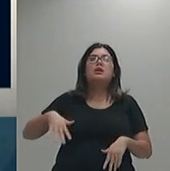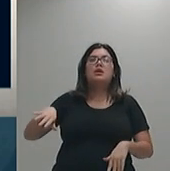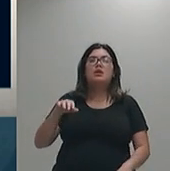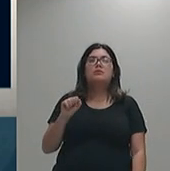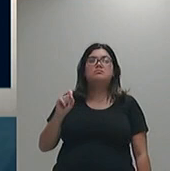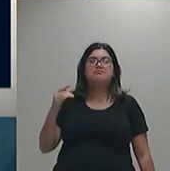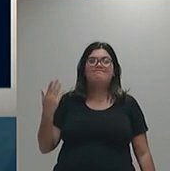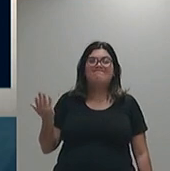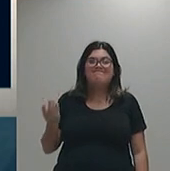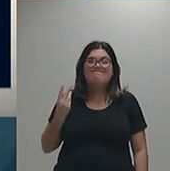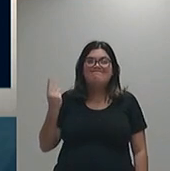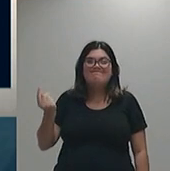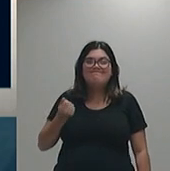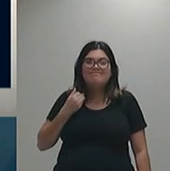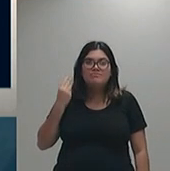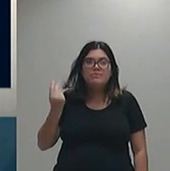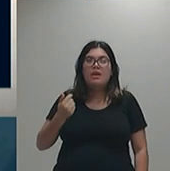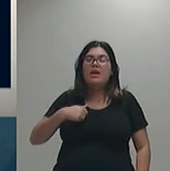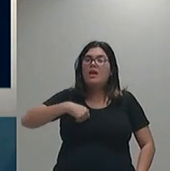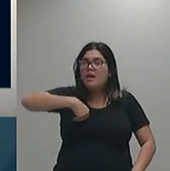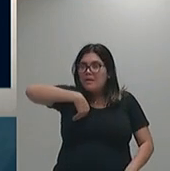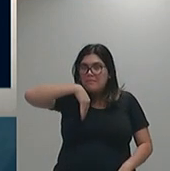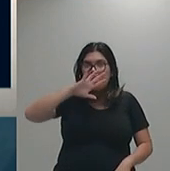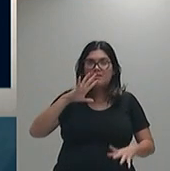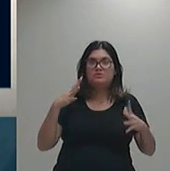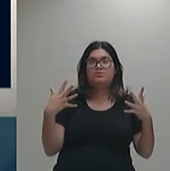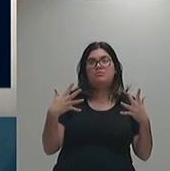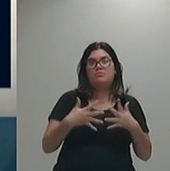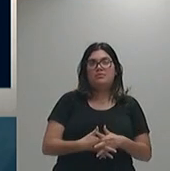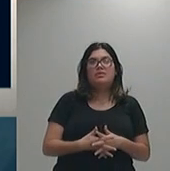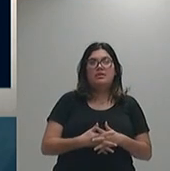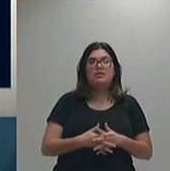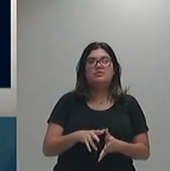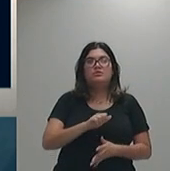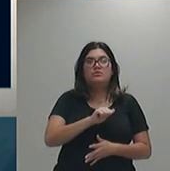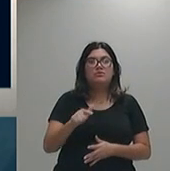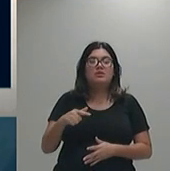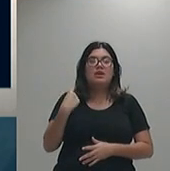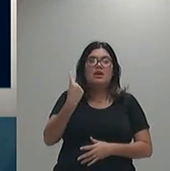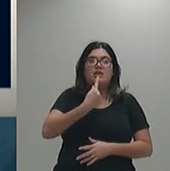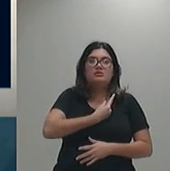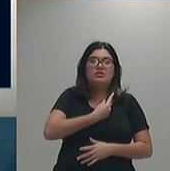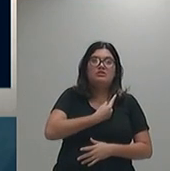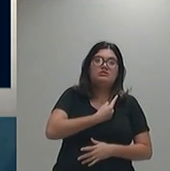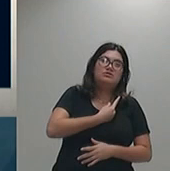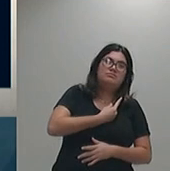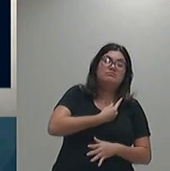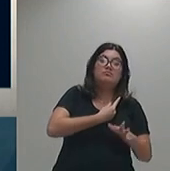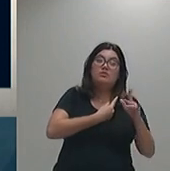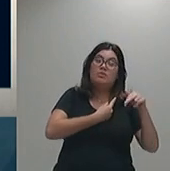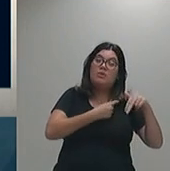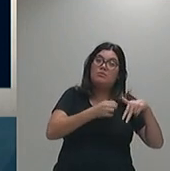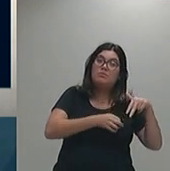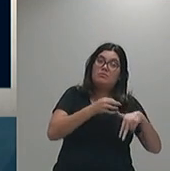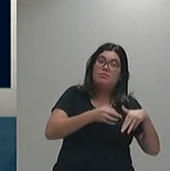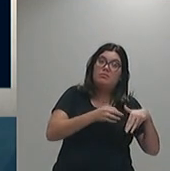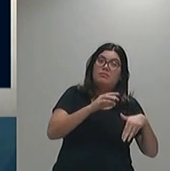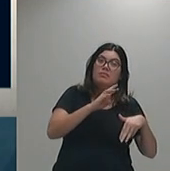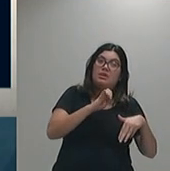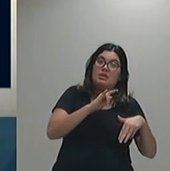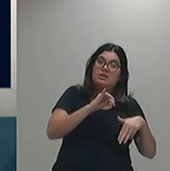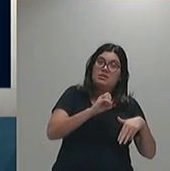então a questão é muito mais complexa do que a gente Como disse o Ministro Raul eo próprio Ministro bellizze